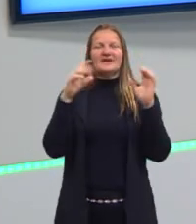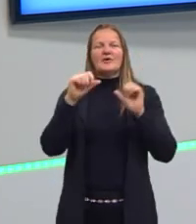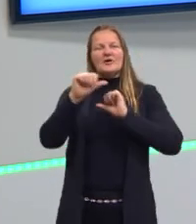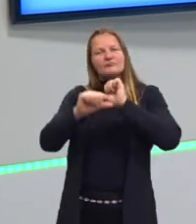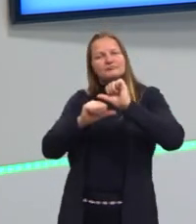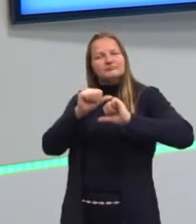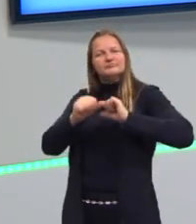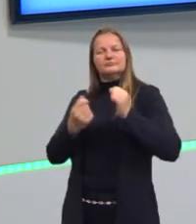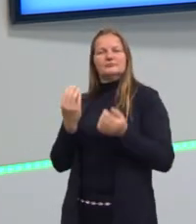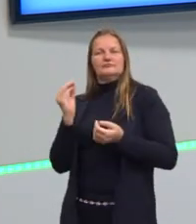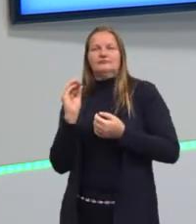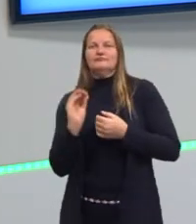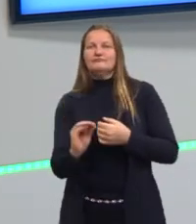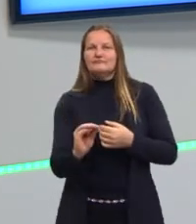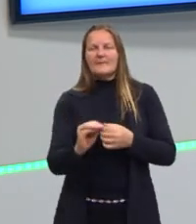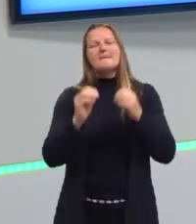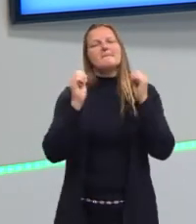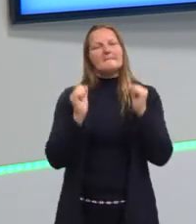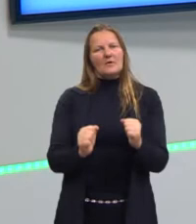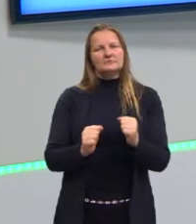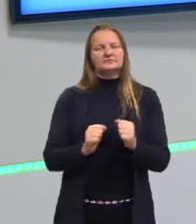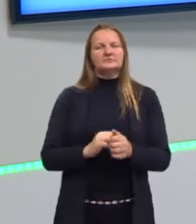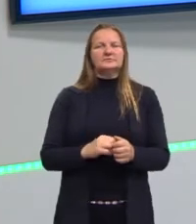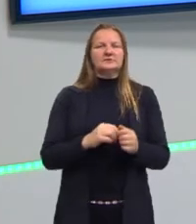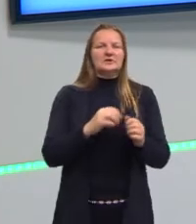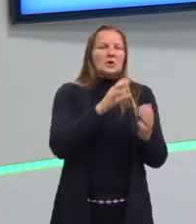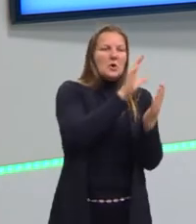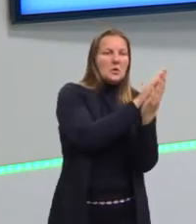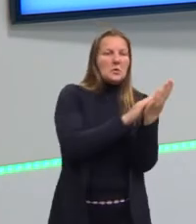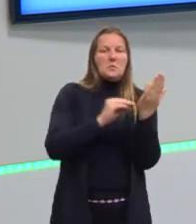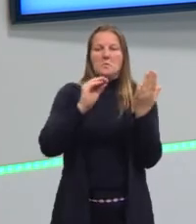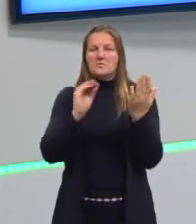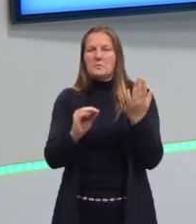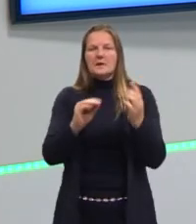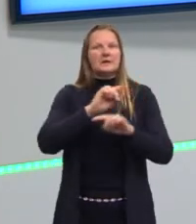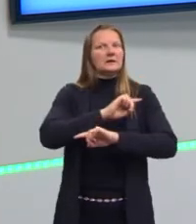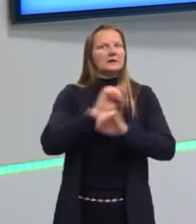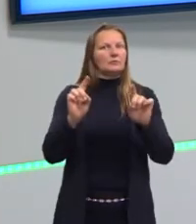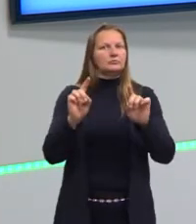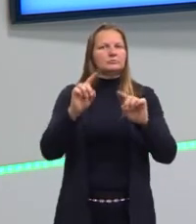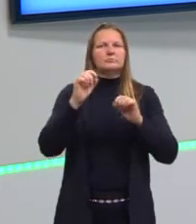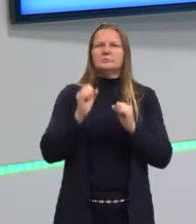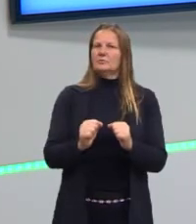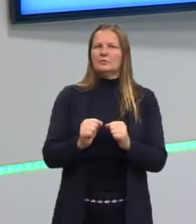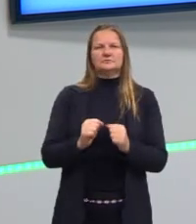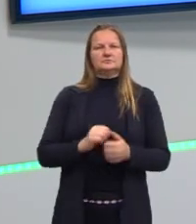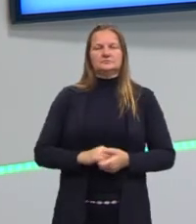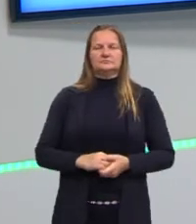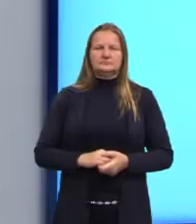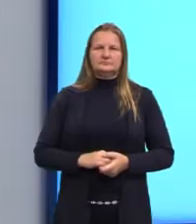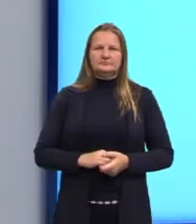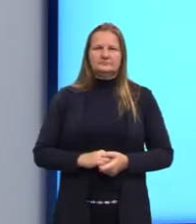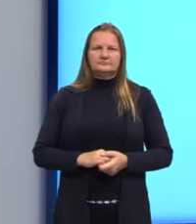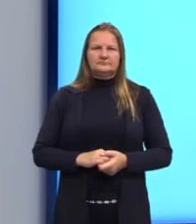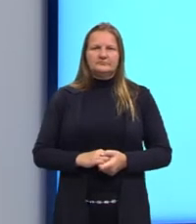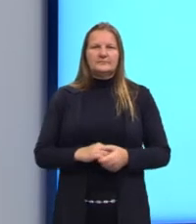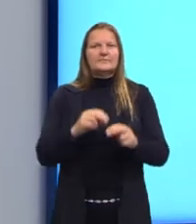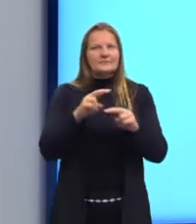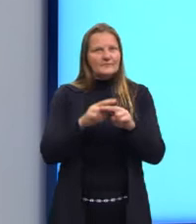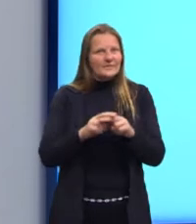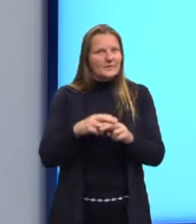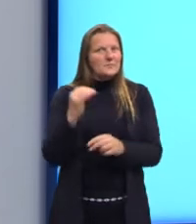30%, então segundo tal pesquisa para essa possibilidade então eu vou transformar isso com as minhas palavras